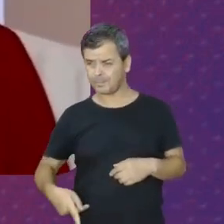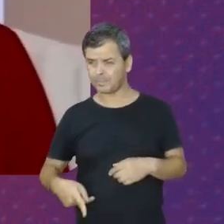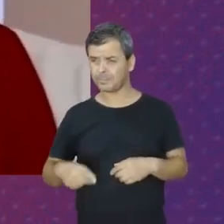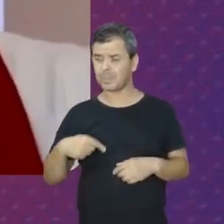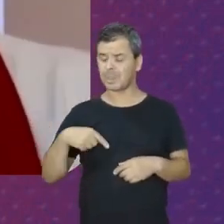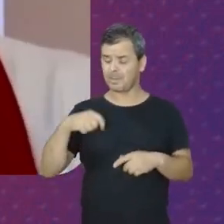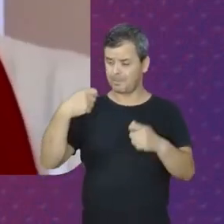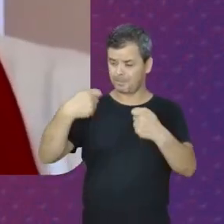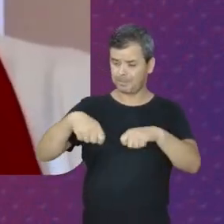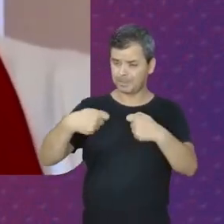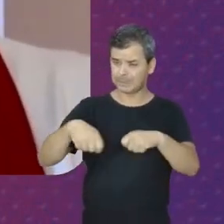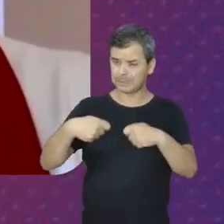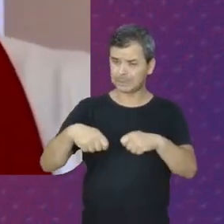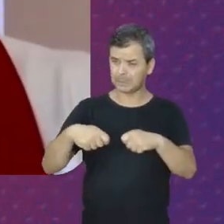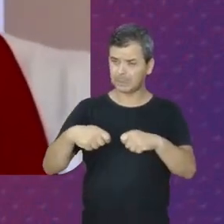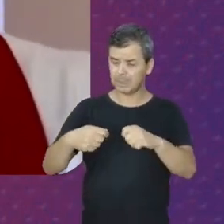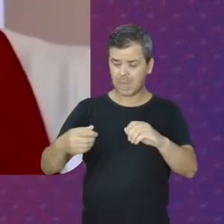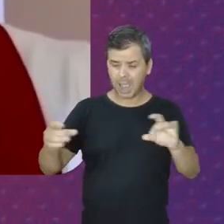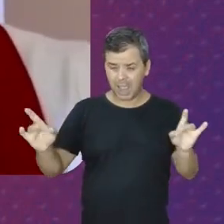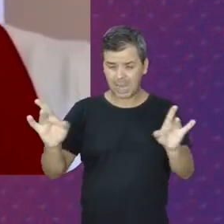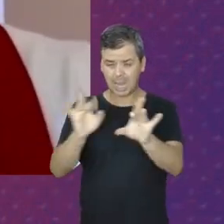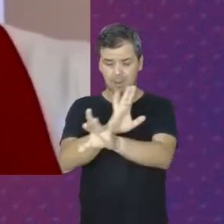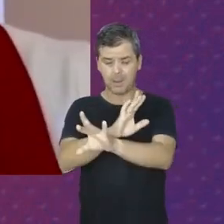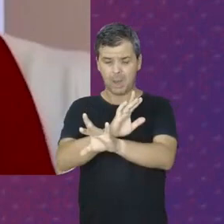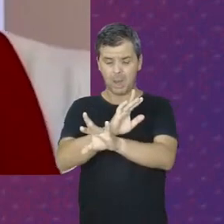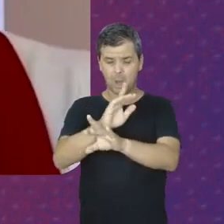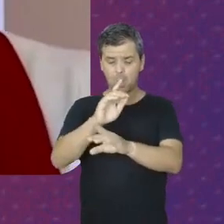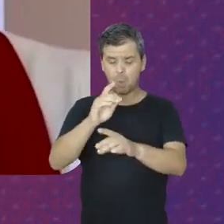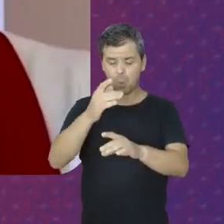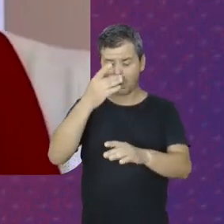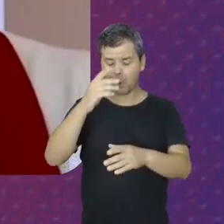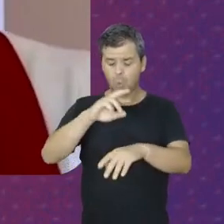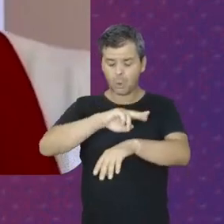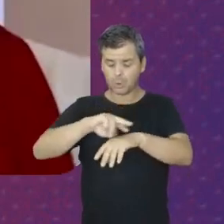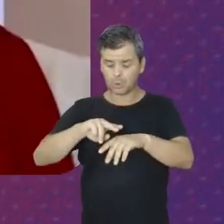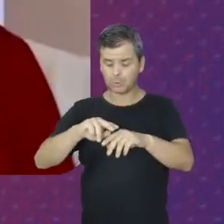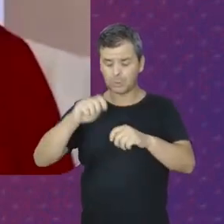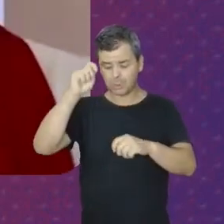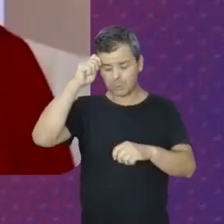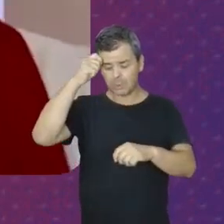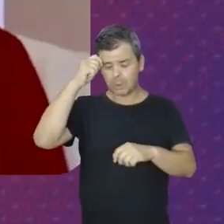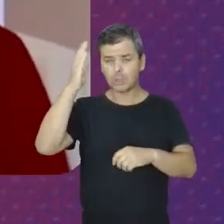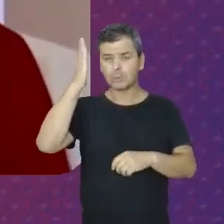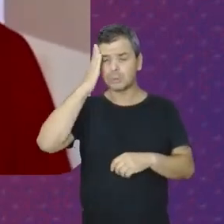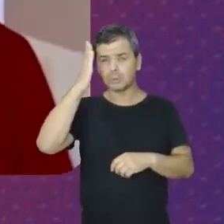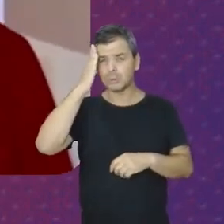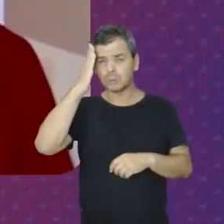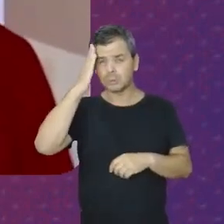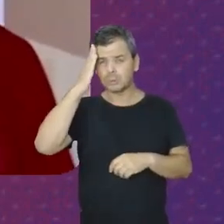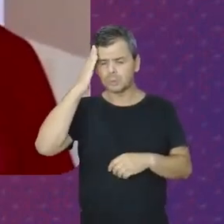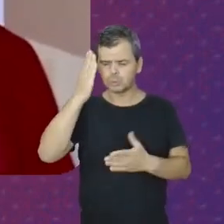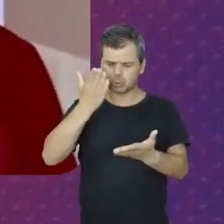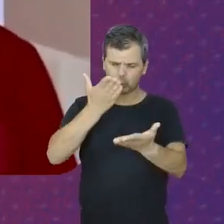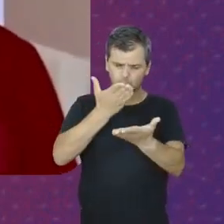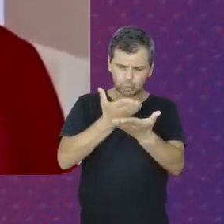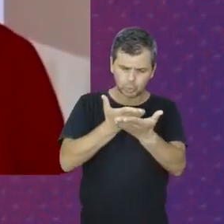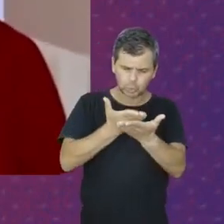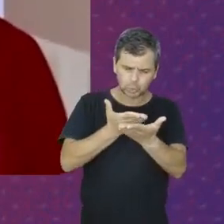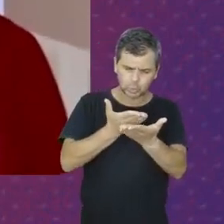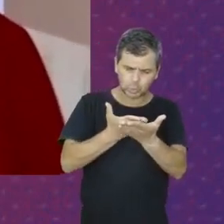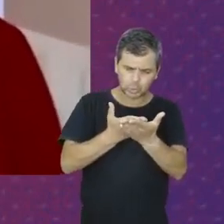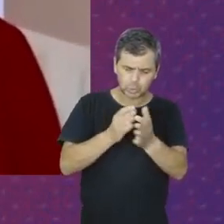era necessário liquidar o racismo, ele compreendeu, depois de muito tempo de estudo,